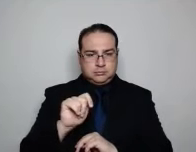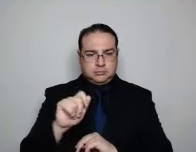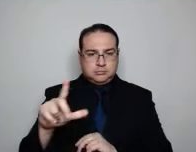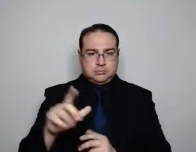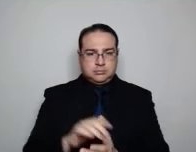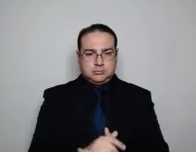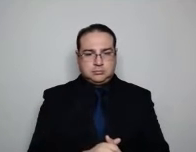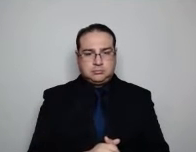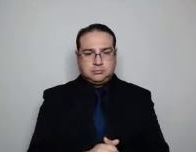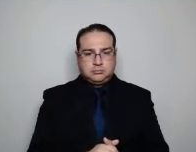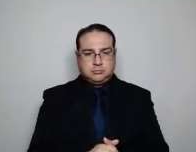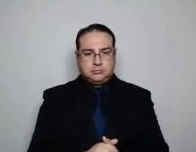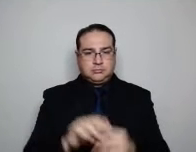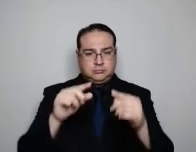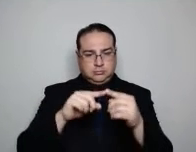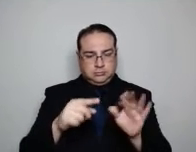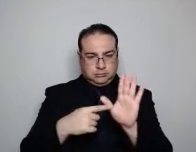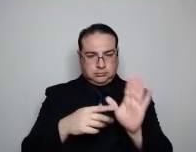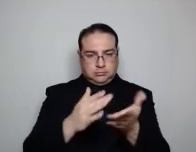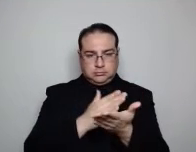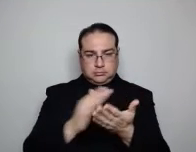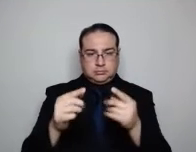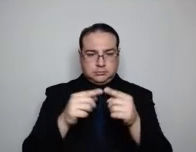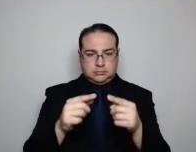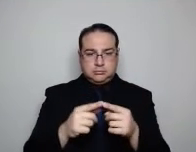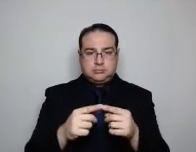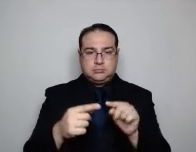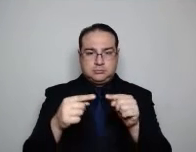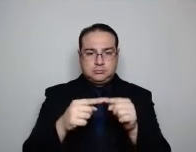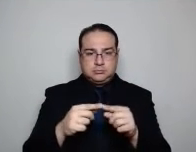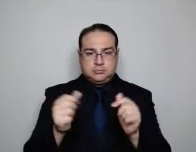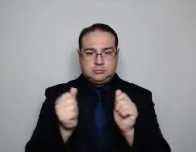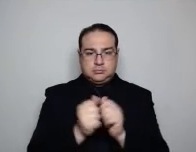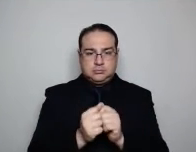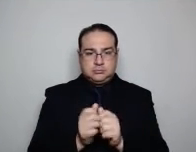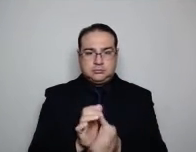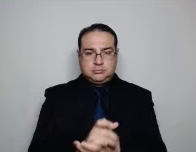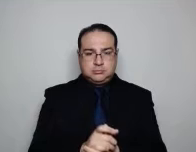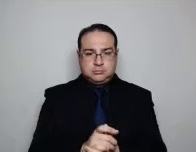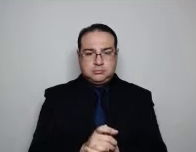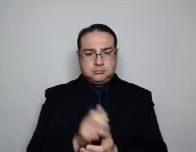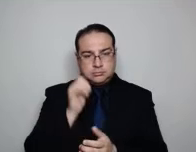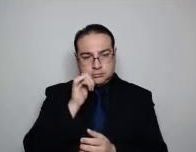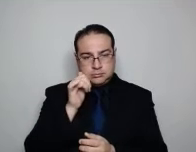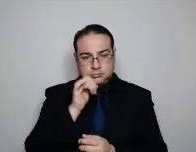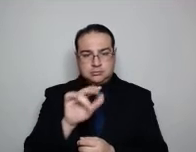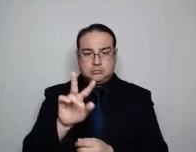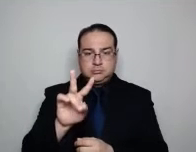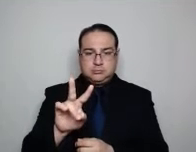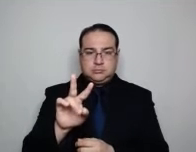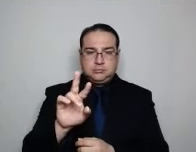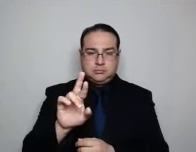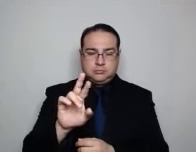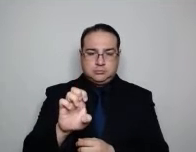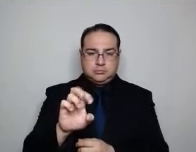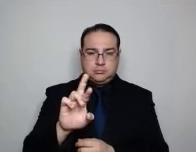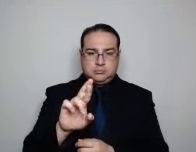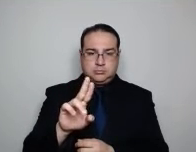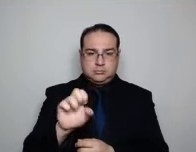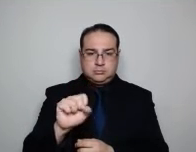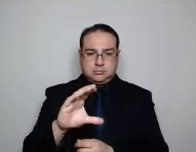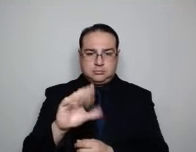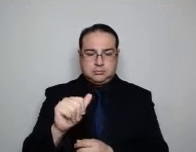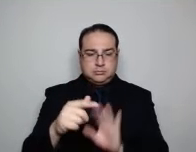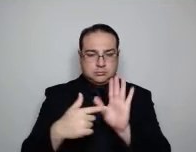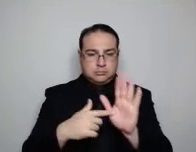O agravo de instrumento foi interposto pela senhora Verusca, onde ela buscava custeios